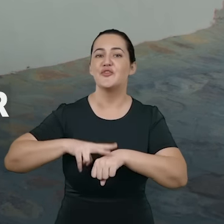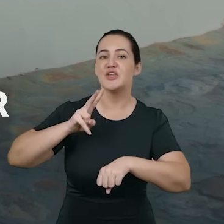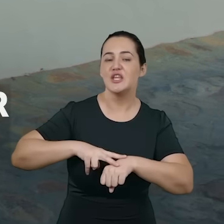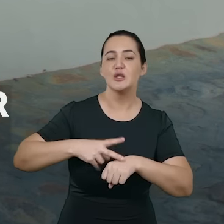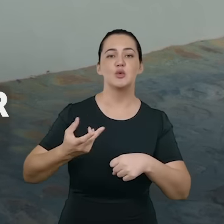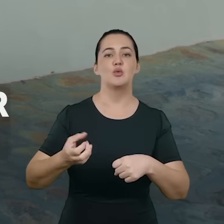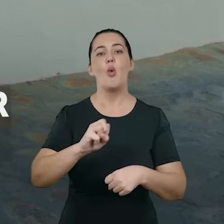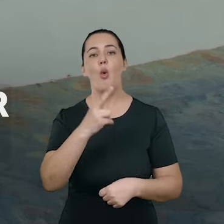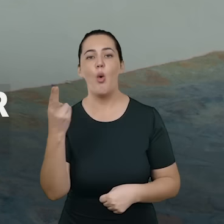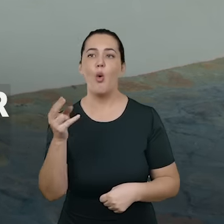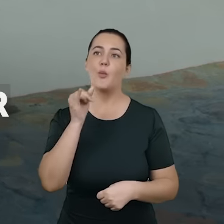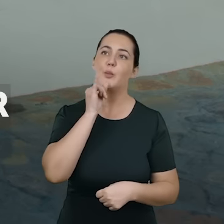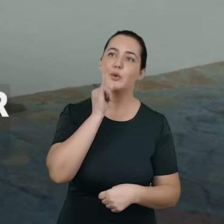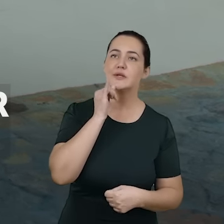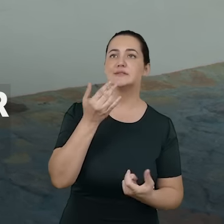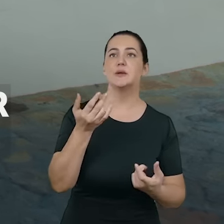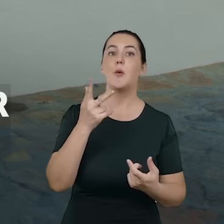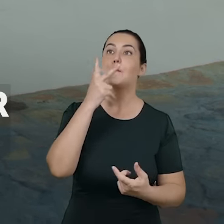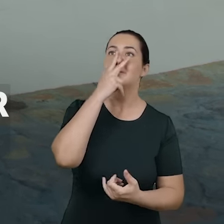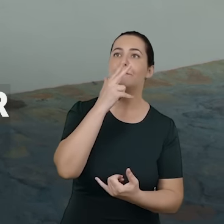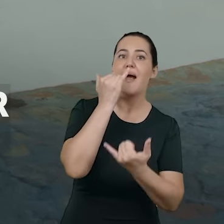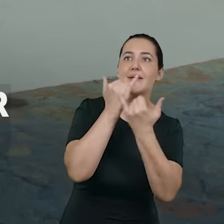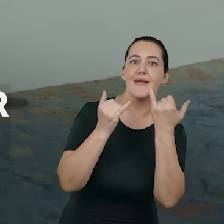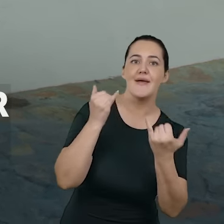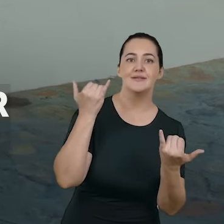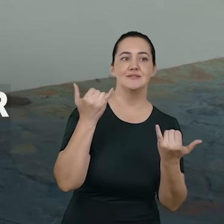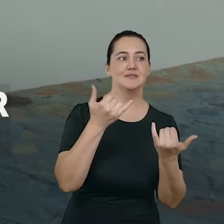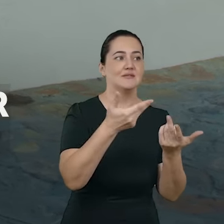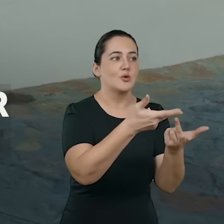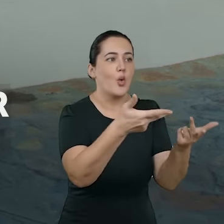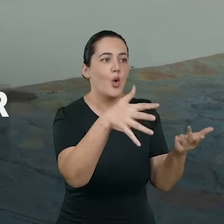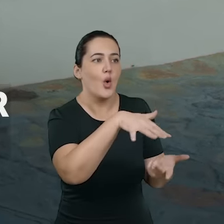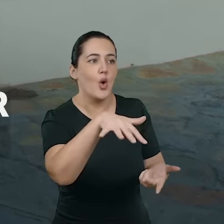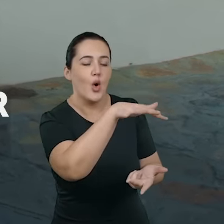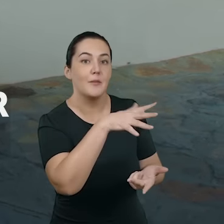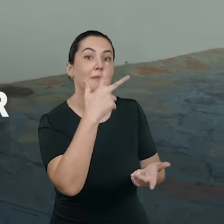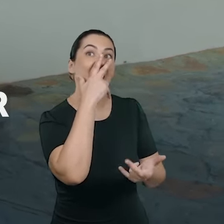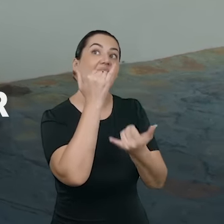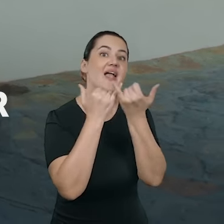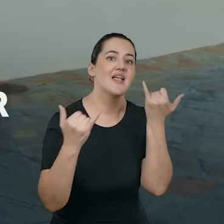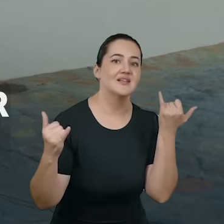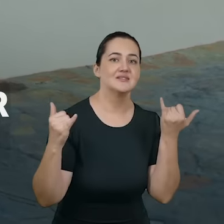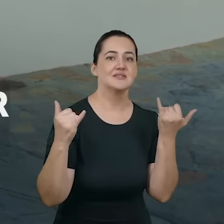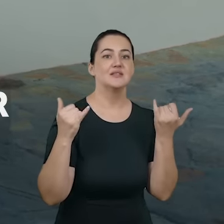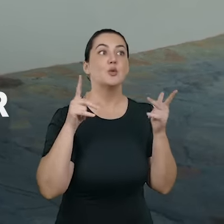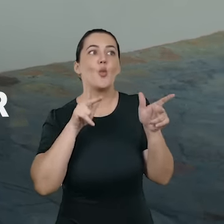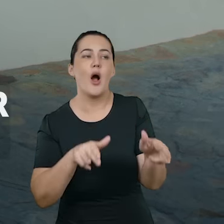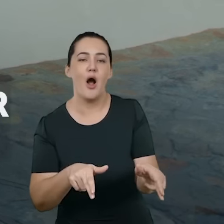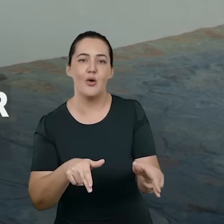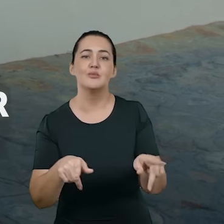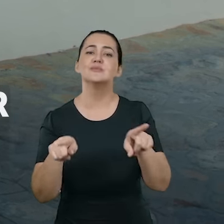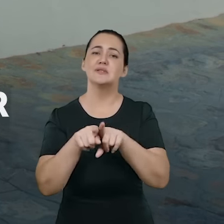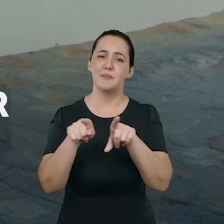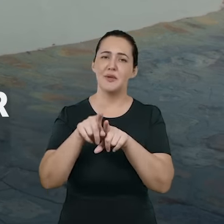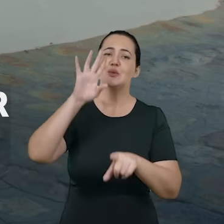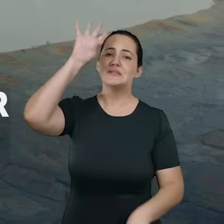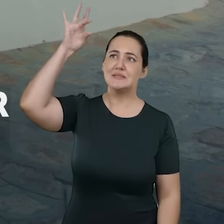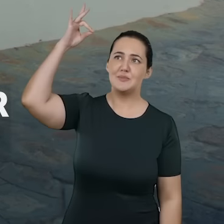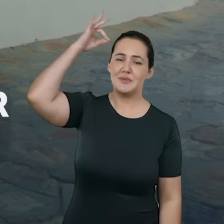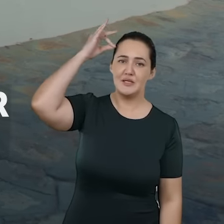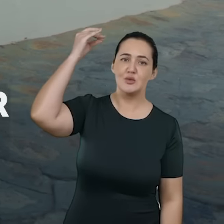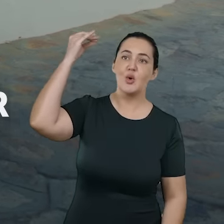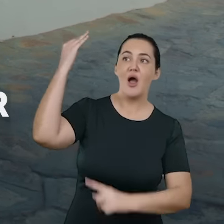Ele procurava o mais próximo possível retratar as coisas que ele viu. E com um detalhe, o próprio Espírito Santo já facilitou um